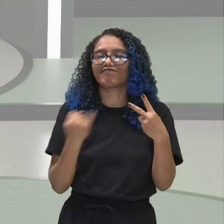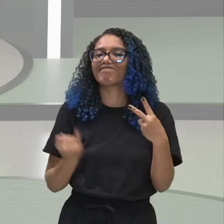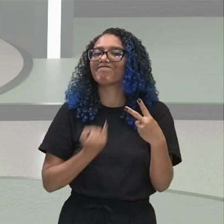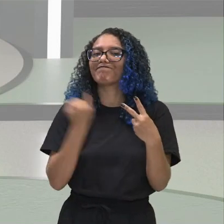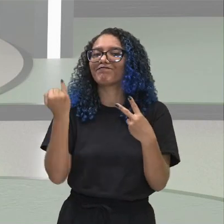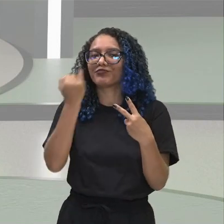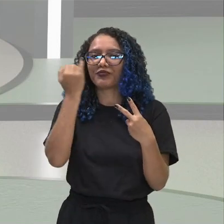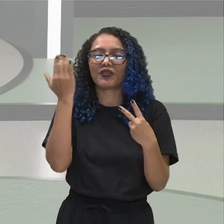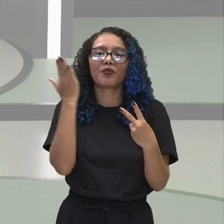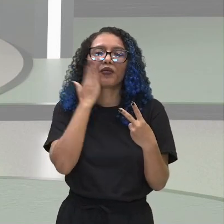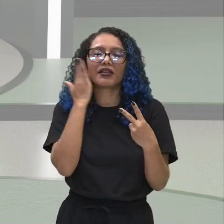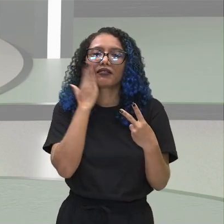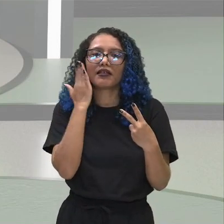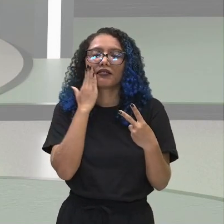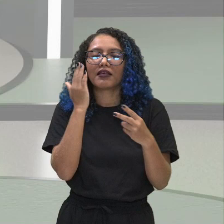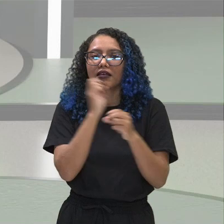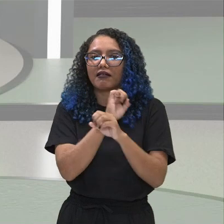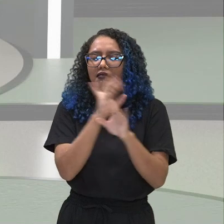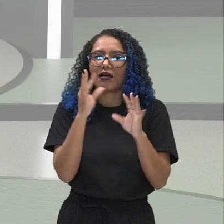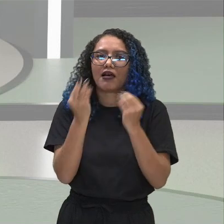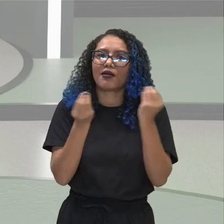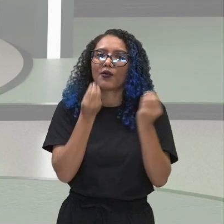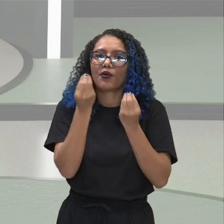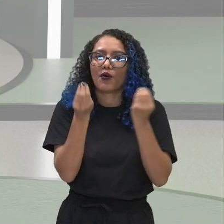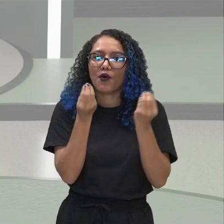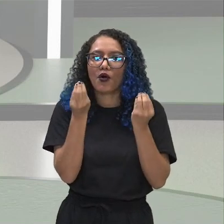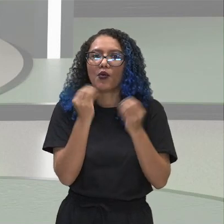para o entendimento da